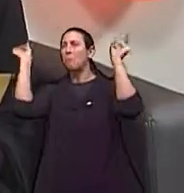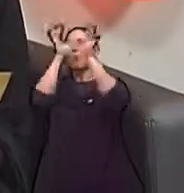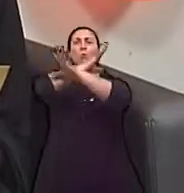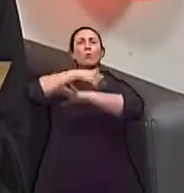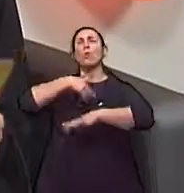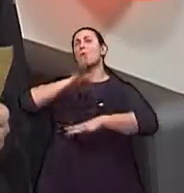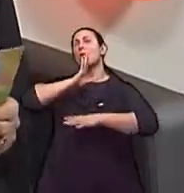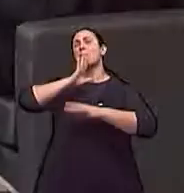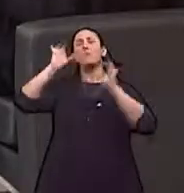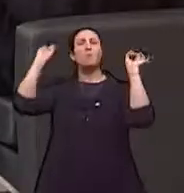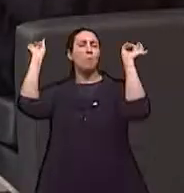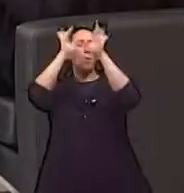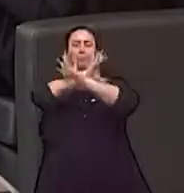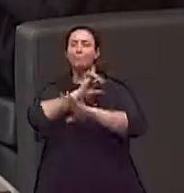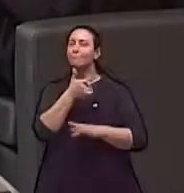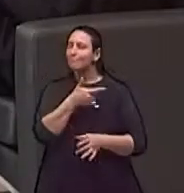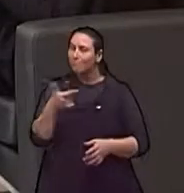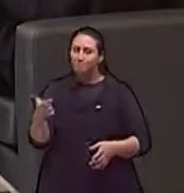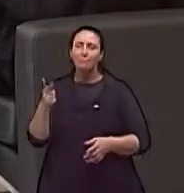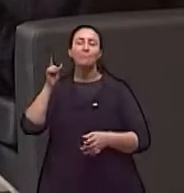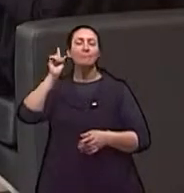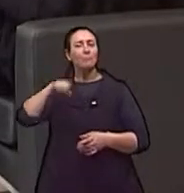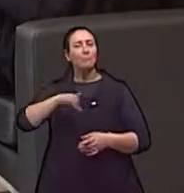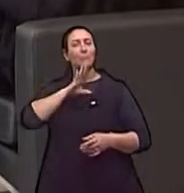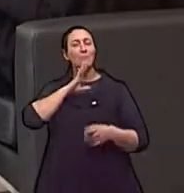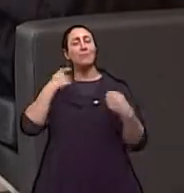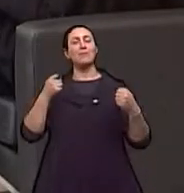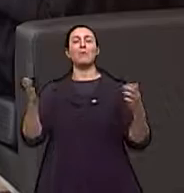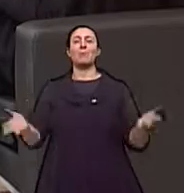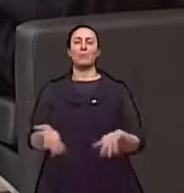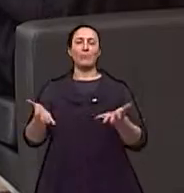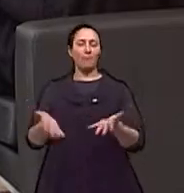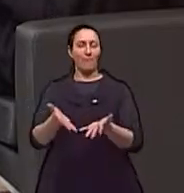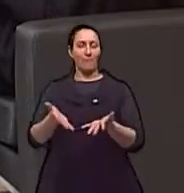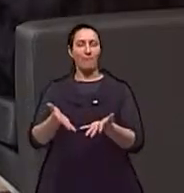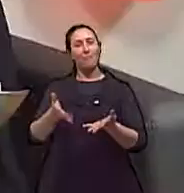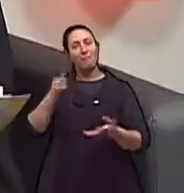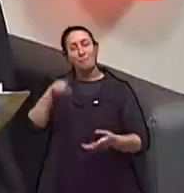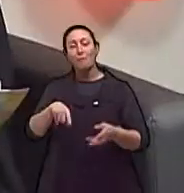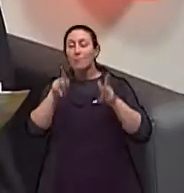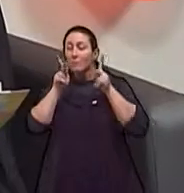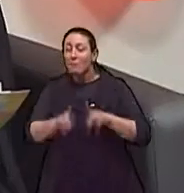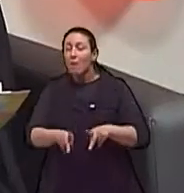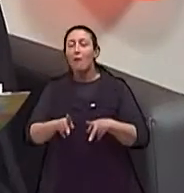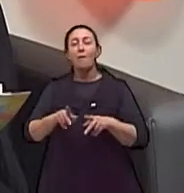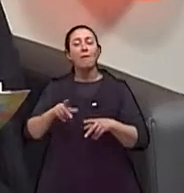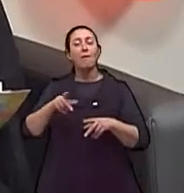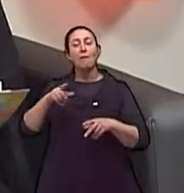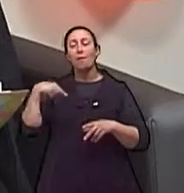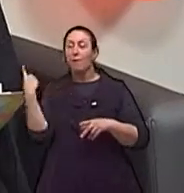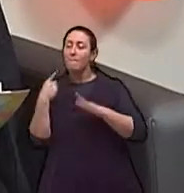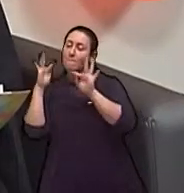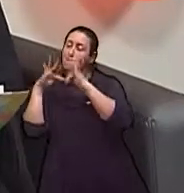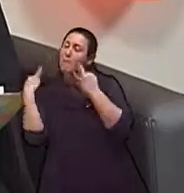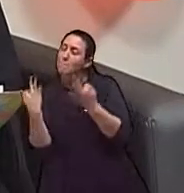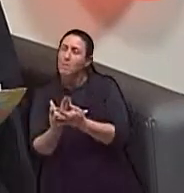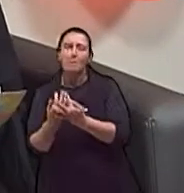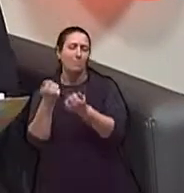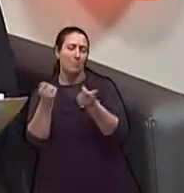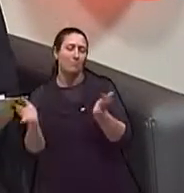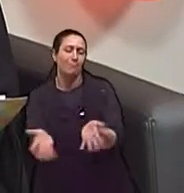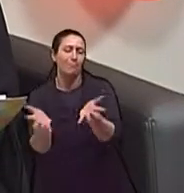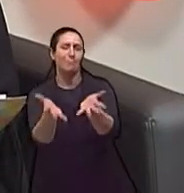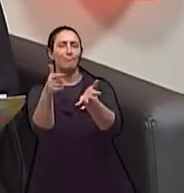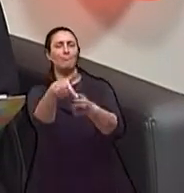vai saber demais mas para isso tem que haver a motivação né Doutor e a família é peça-chave nesta